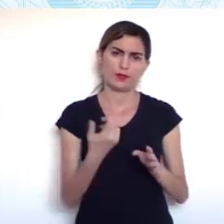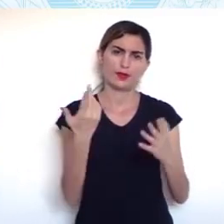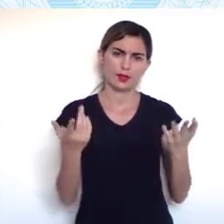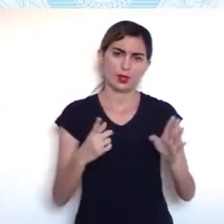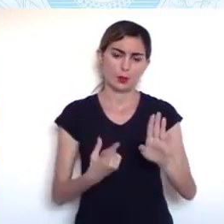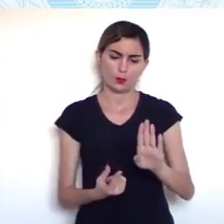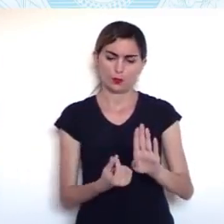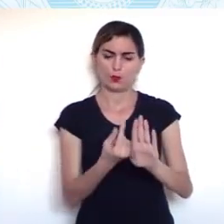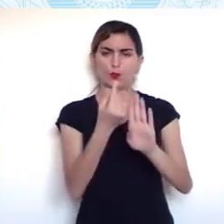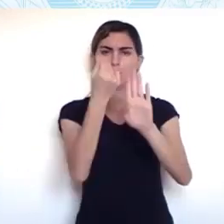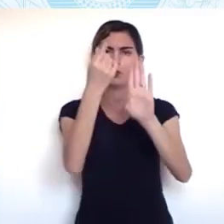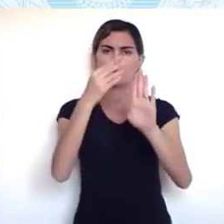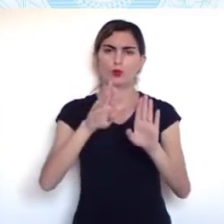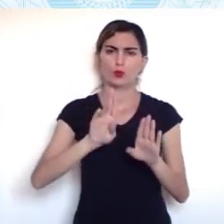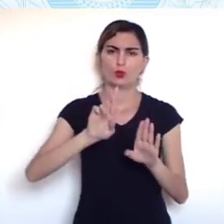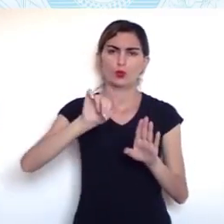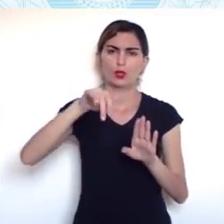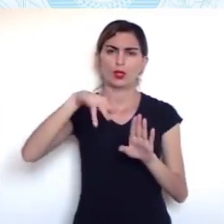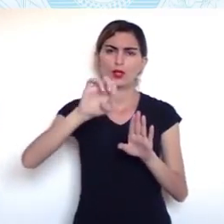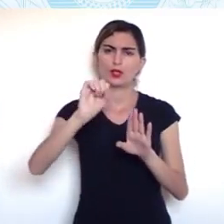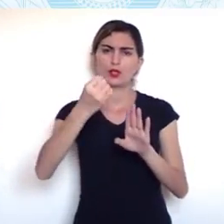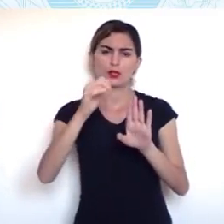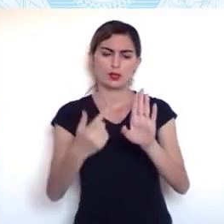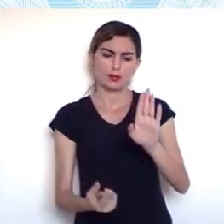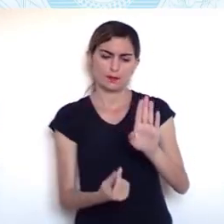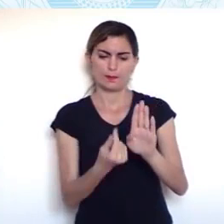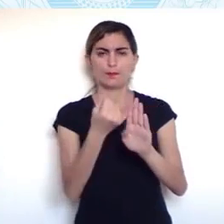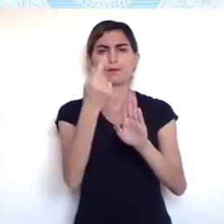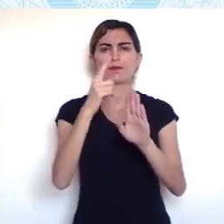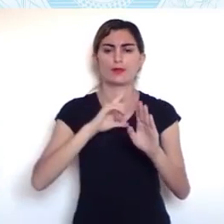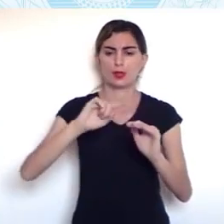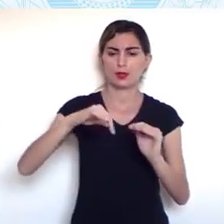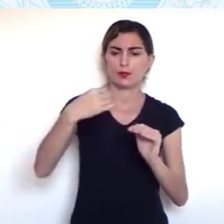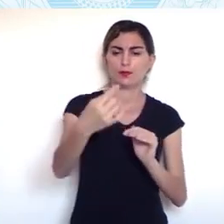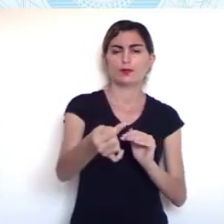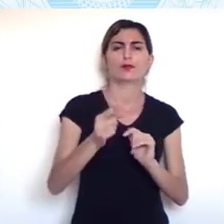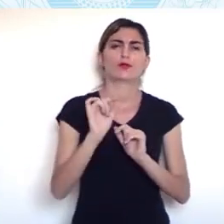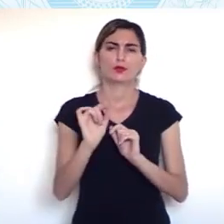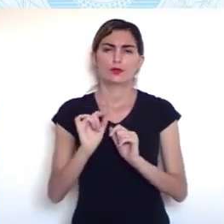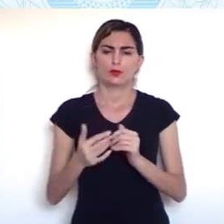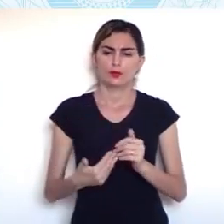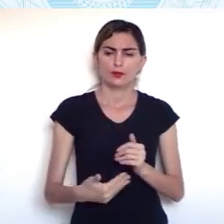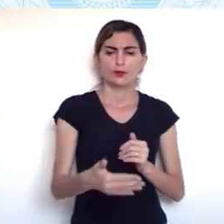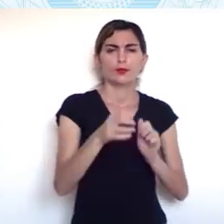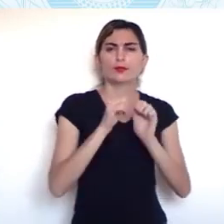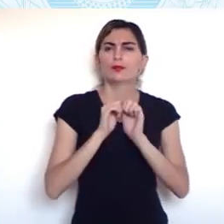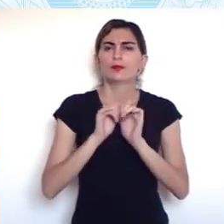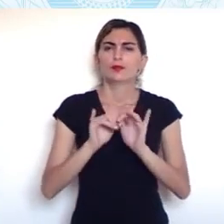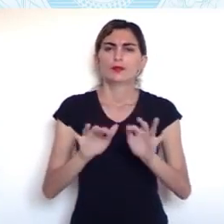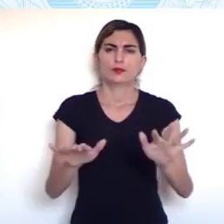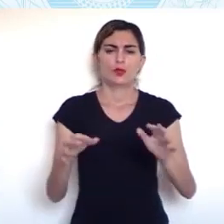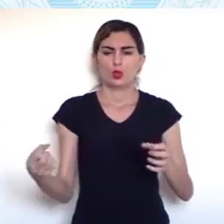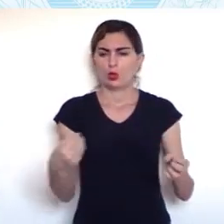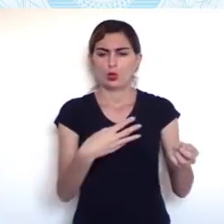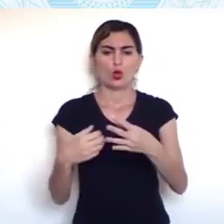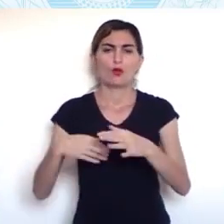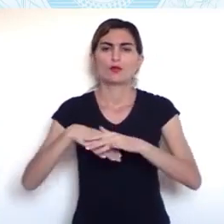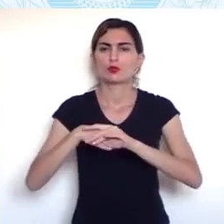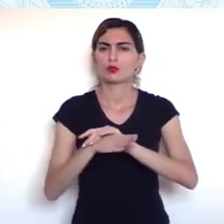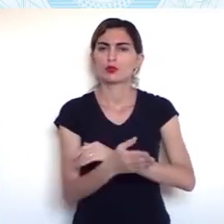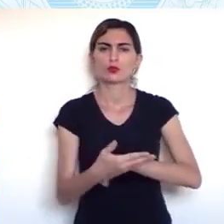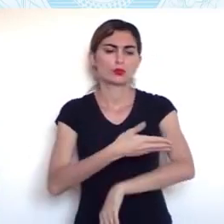Aí vocês vão ter a burguesia comercial, que passa o quê? Passava a difundir